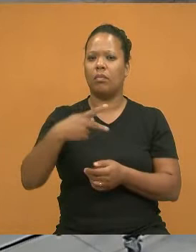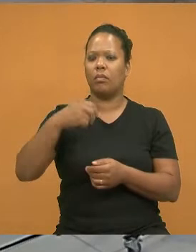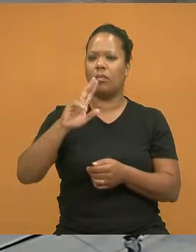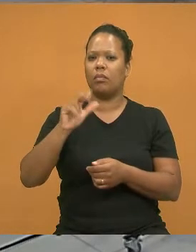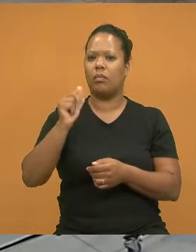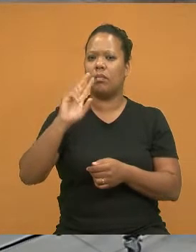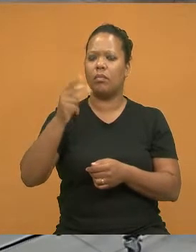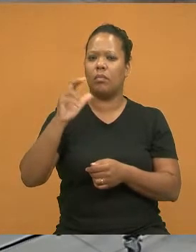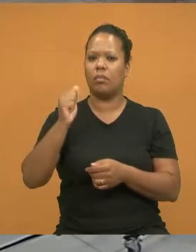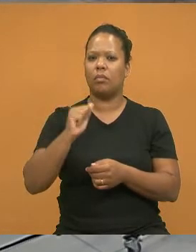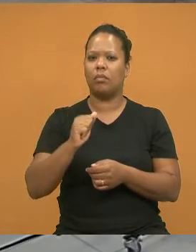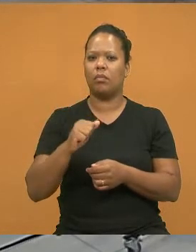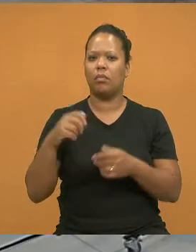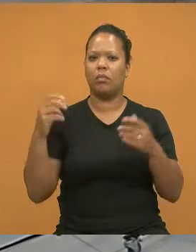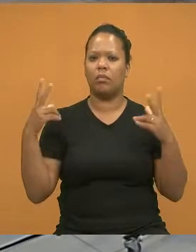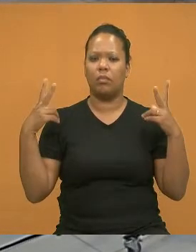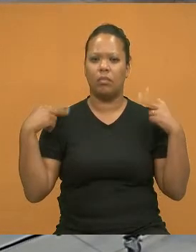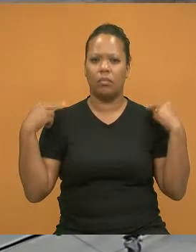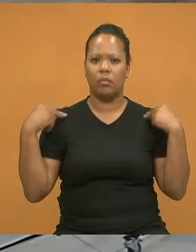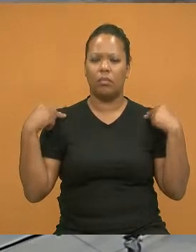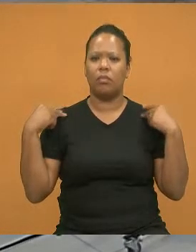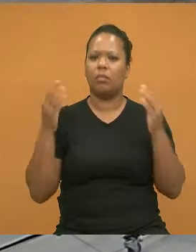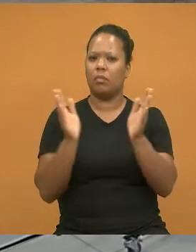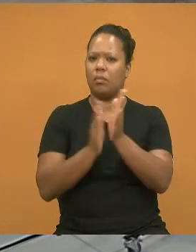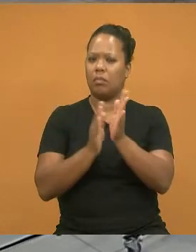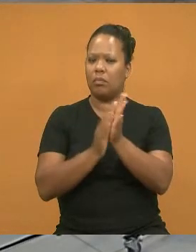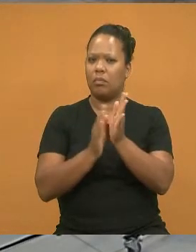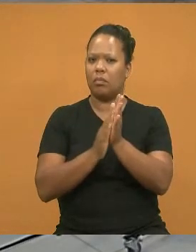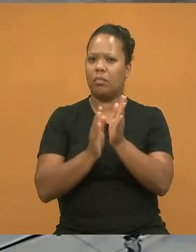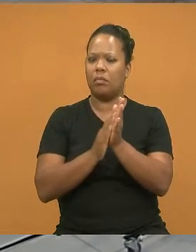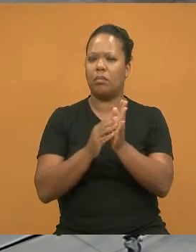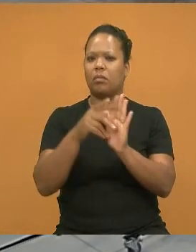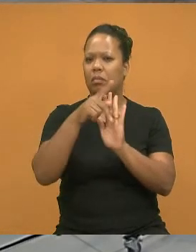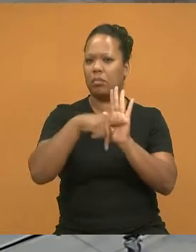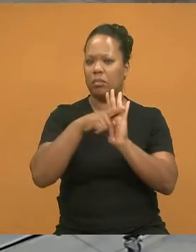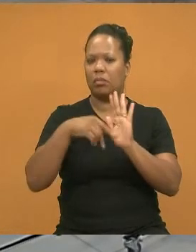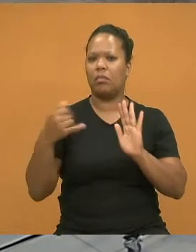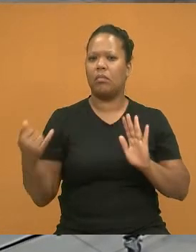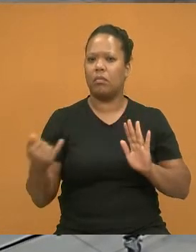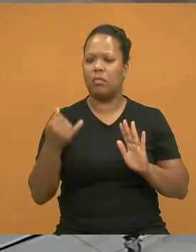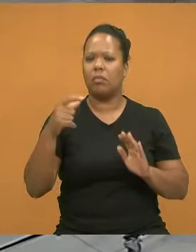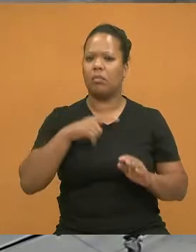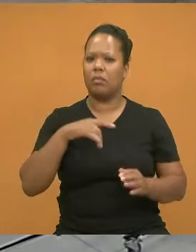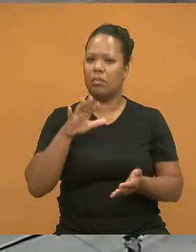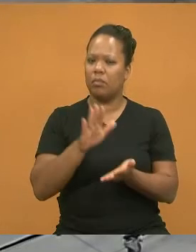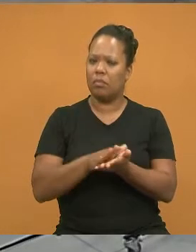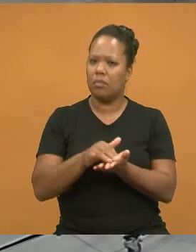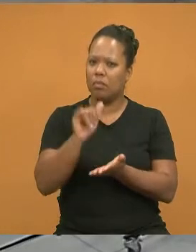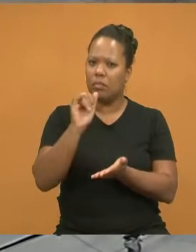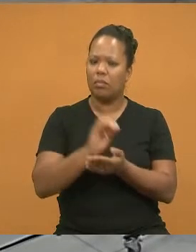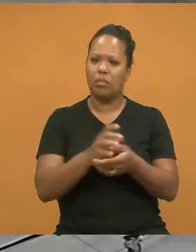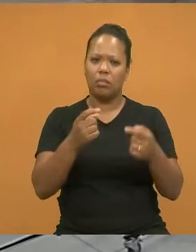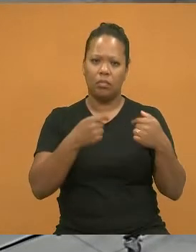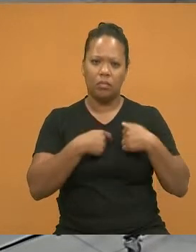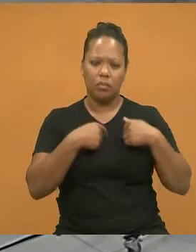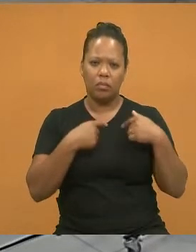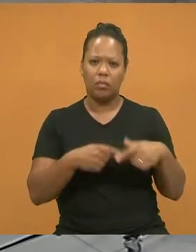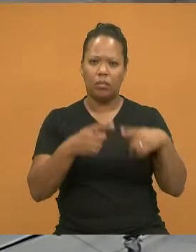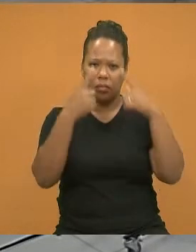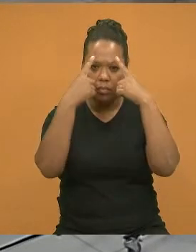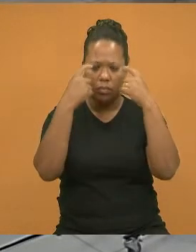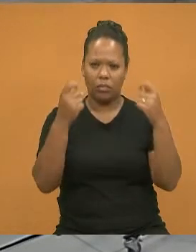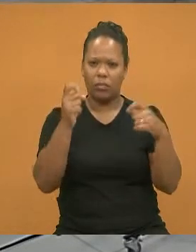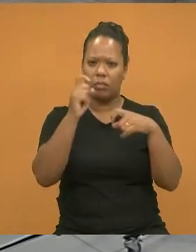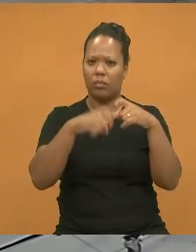dos Condutores? Parabenizar o vereador Luiz Flávio, projeto importantíssimo aqui na nossa cidade para que a gente possa combater esse